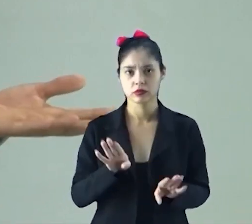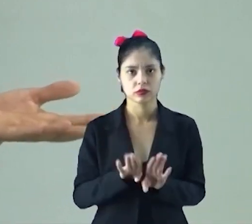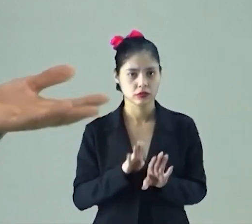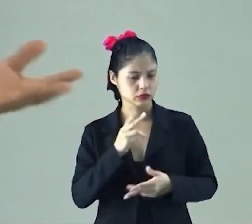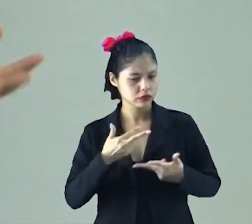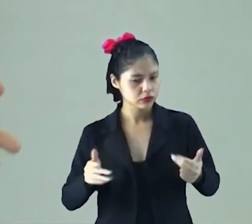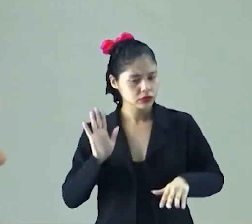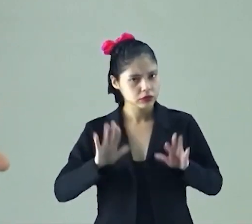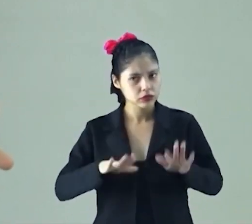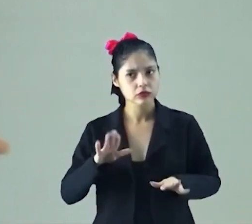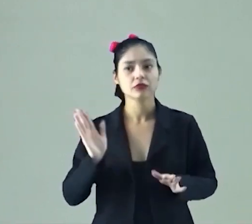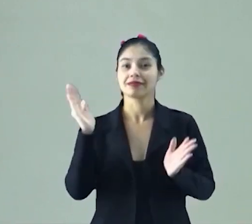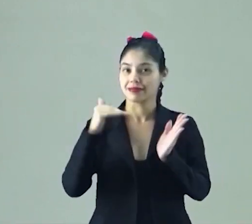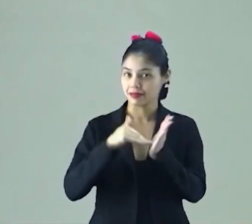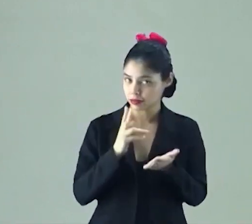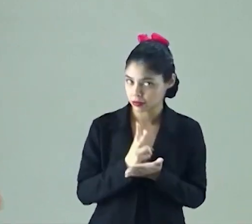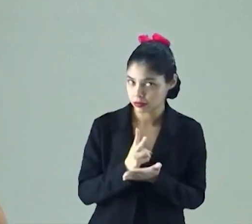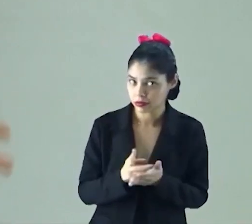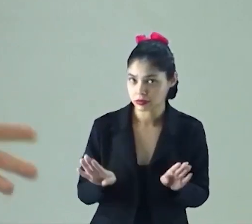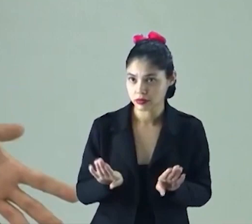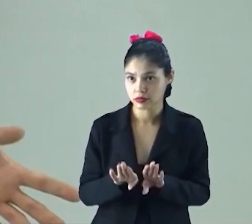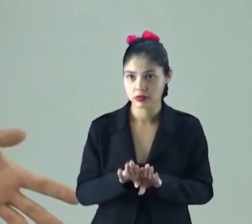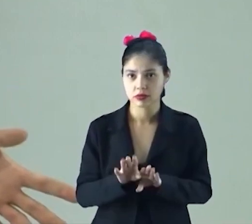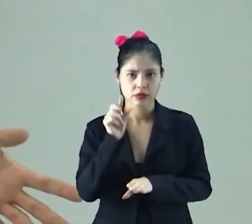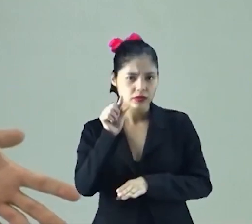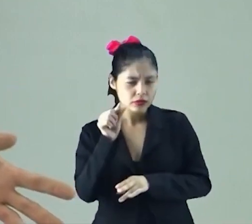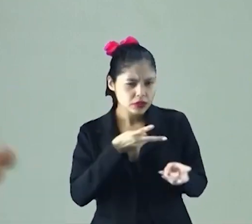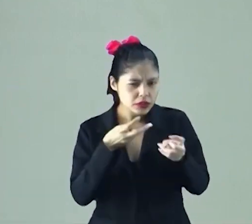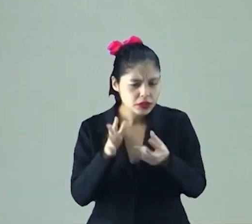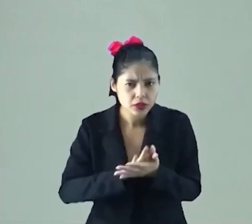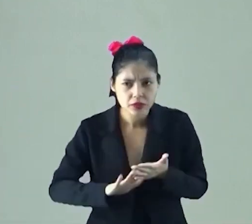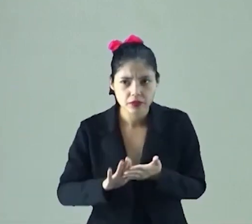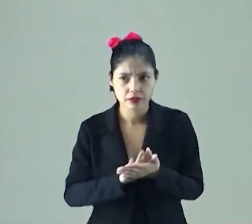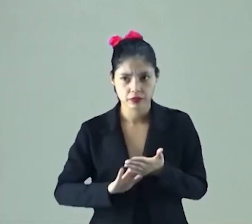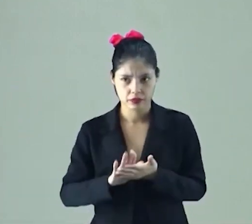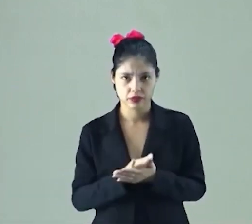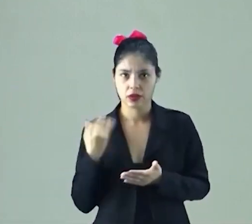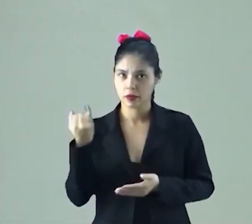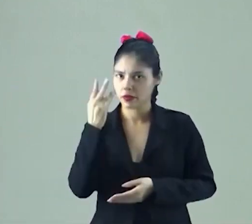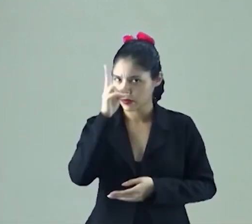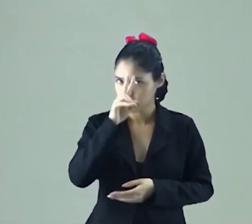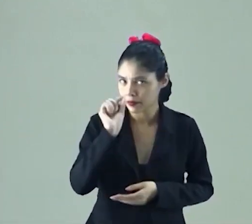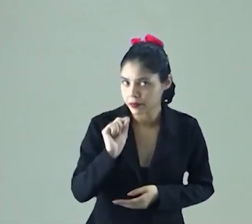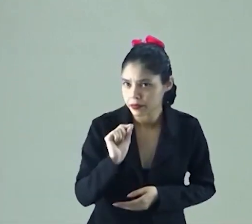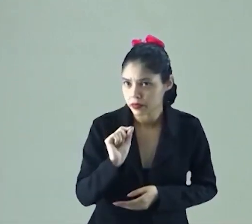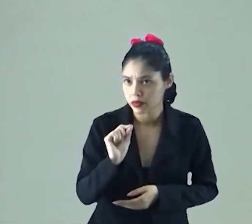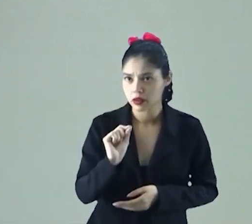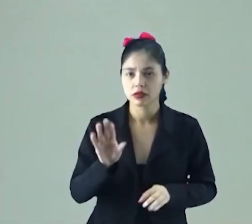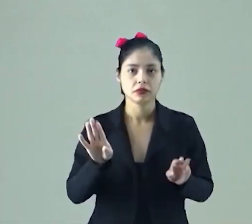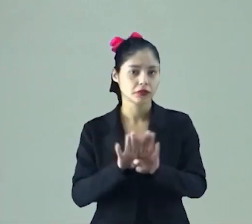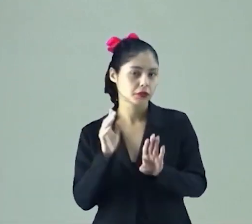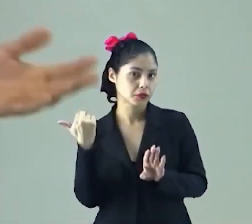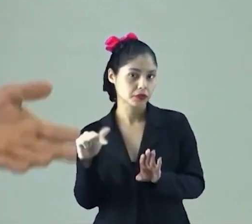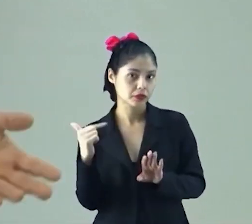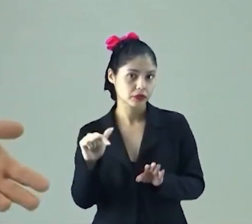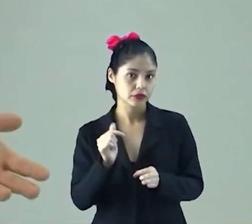vezes tem coisa que até se mexe, mas é tão pouco que fica imperceptível. É importante também lembrar que na época de Aristóteles não tinha microscópio,